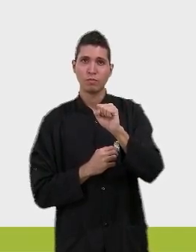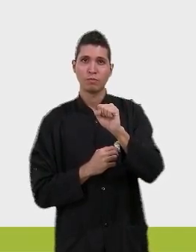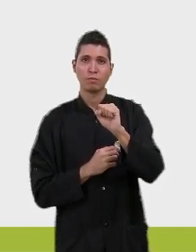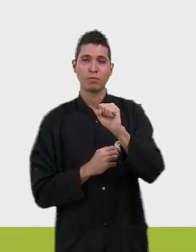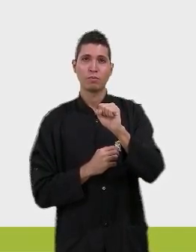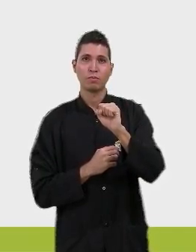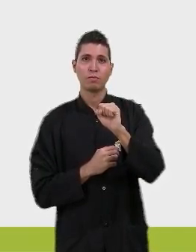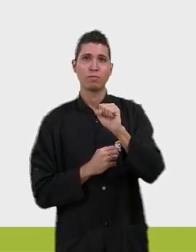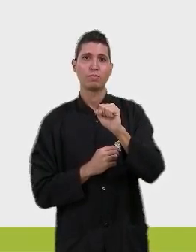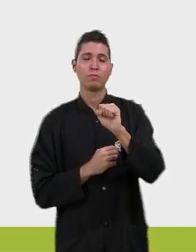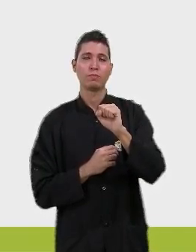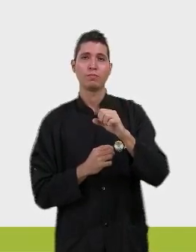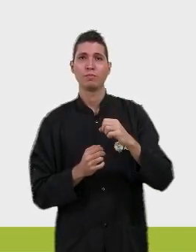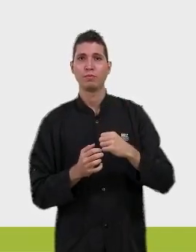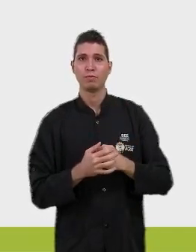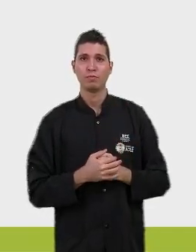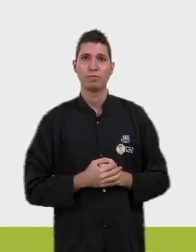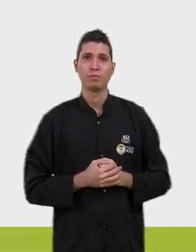desculpa, que vai de